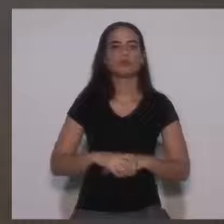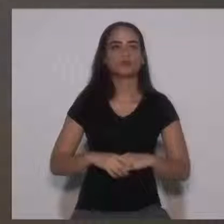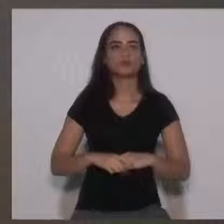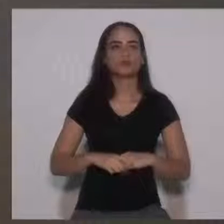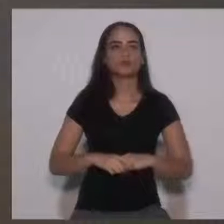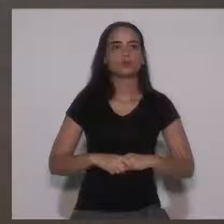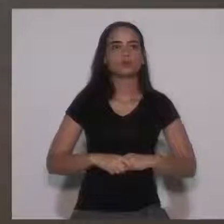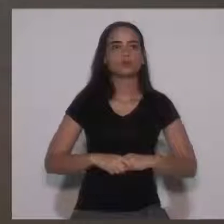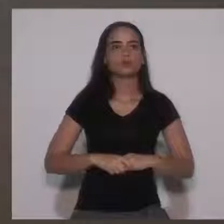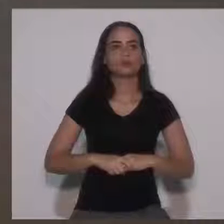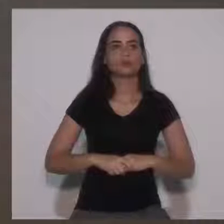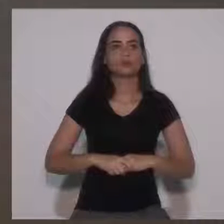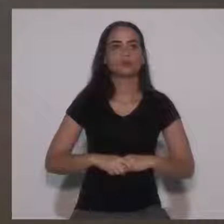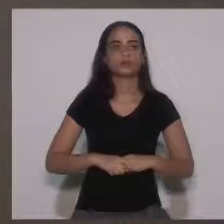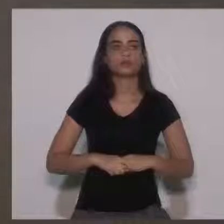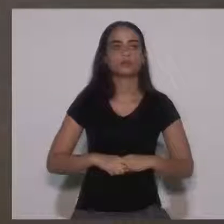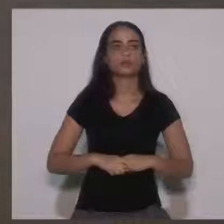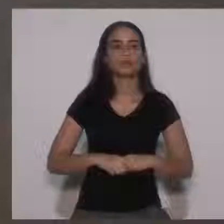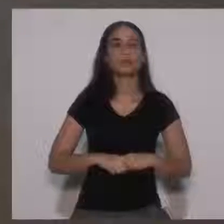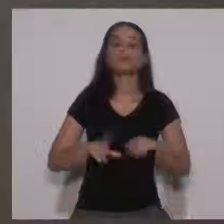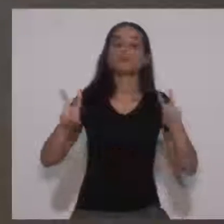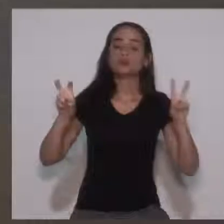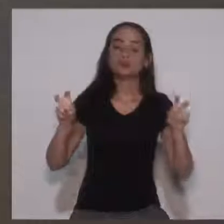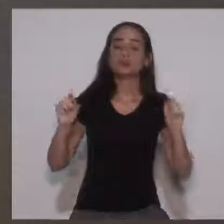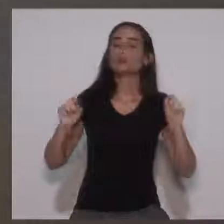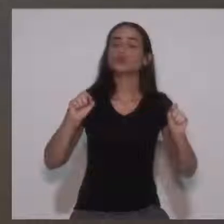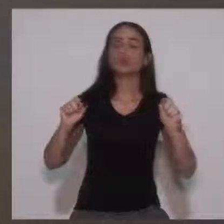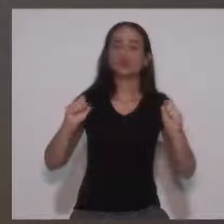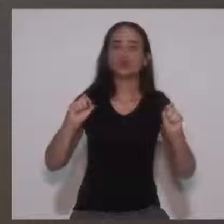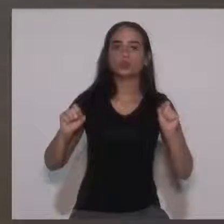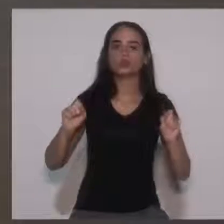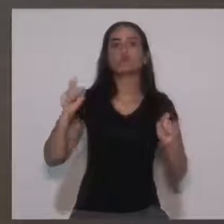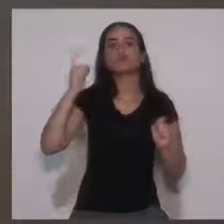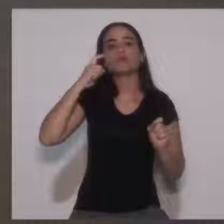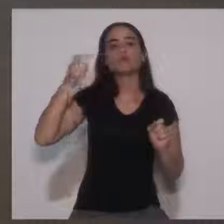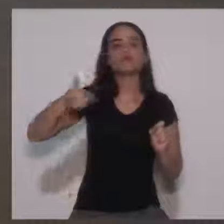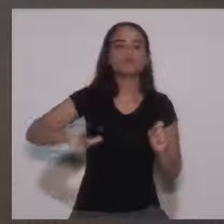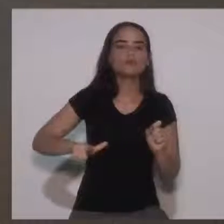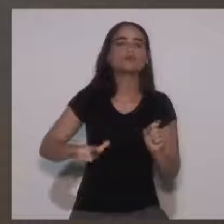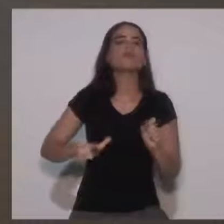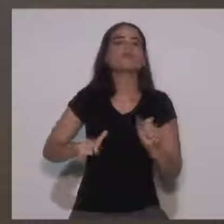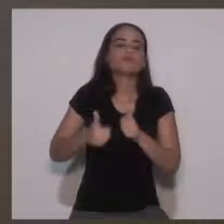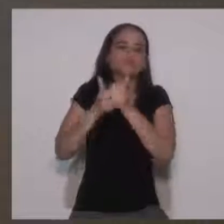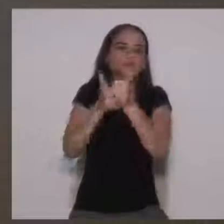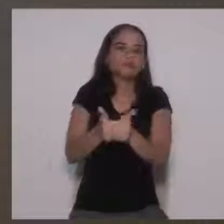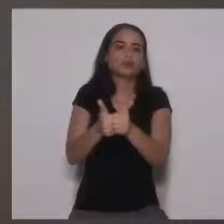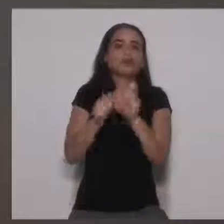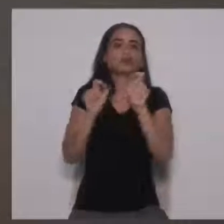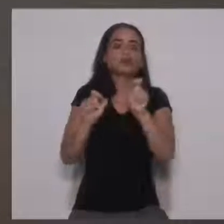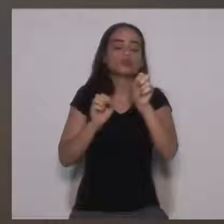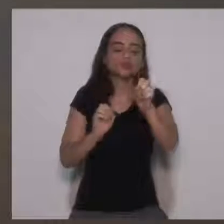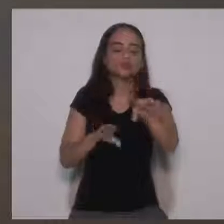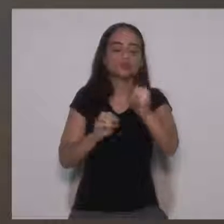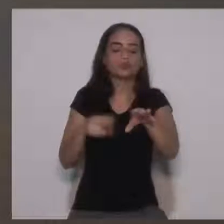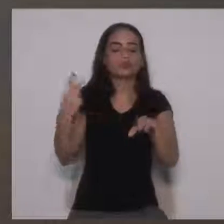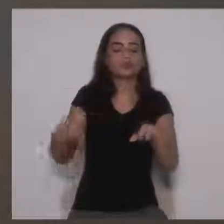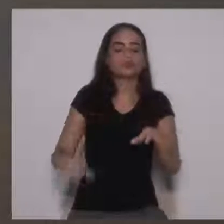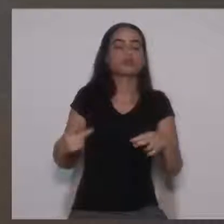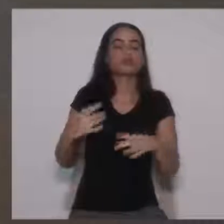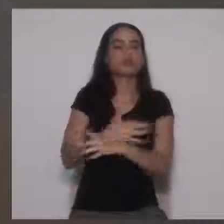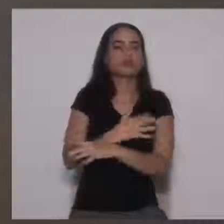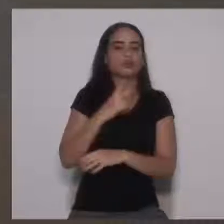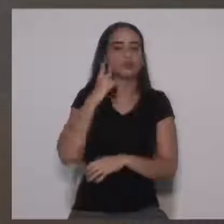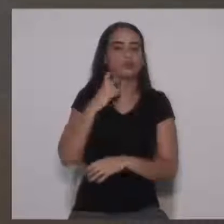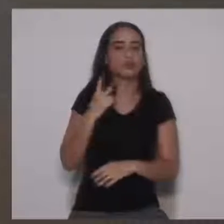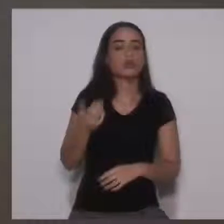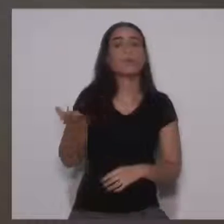Uma questão é que eu também estou começando voltando a acompanhar a educação na cidade. Eu fiz muito isso no